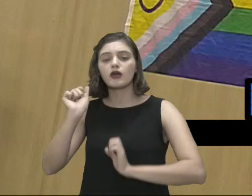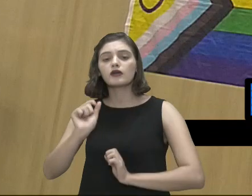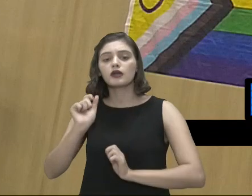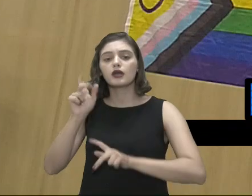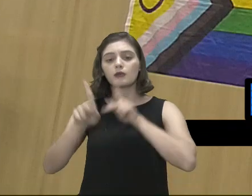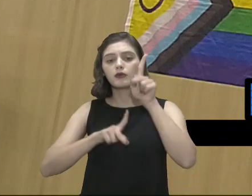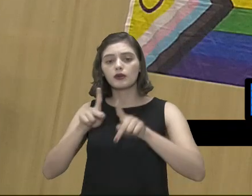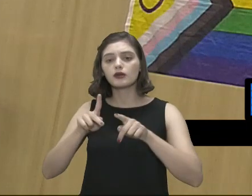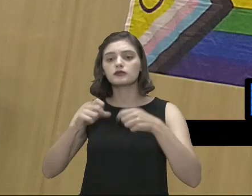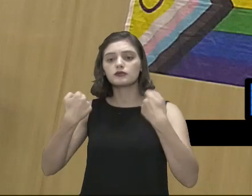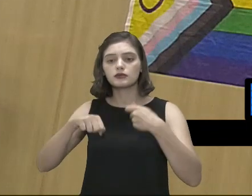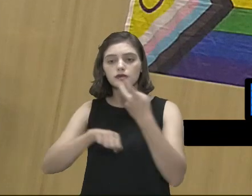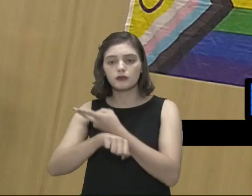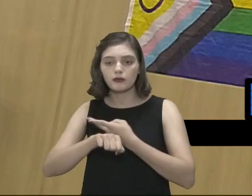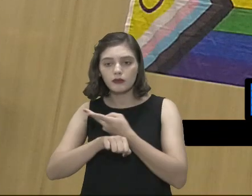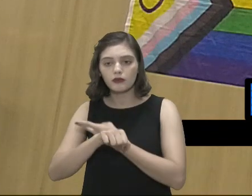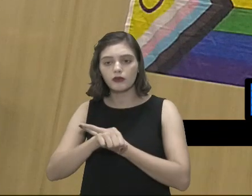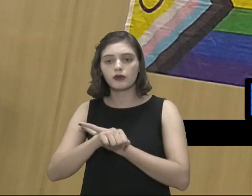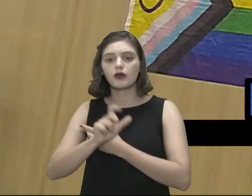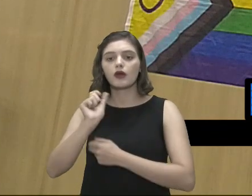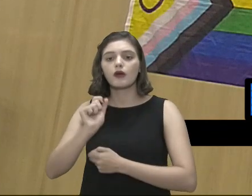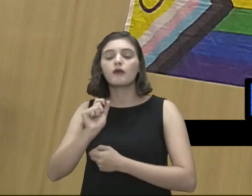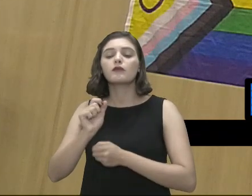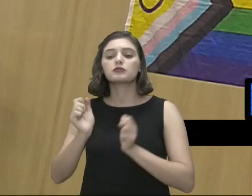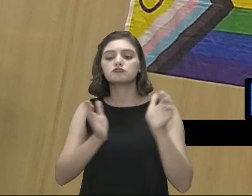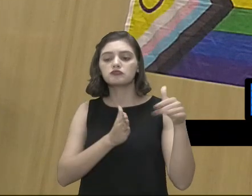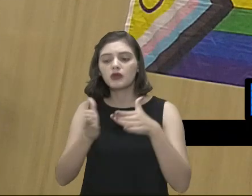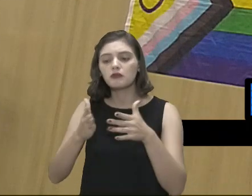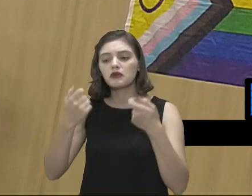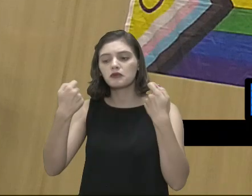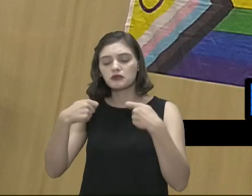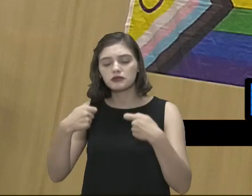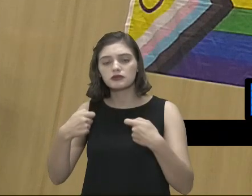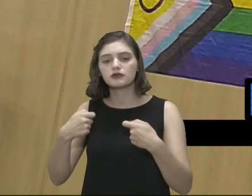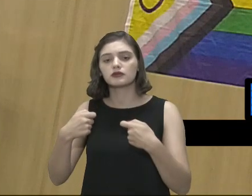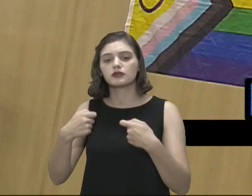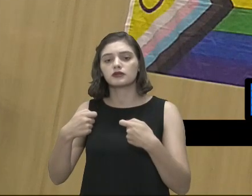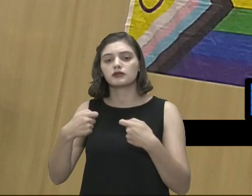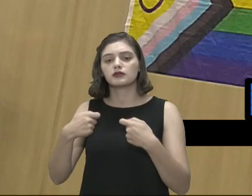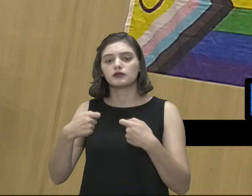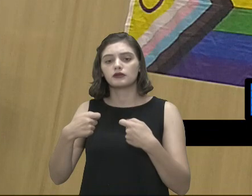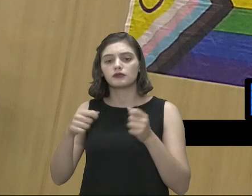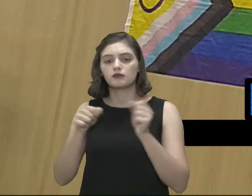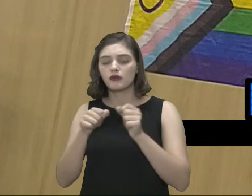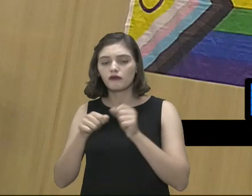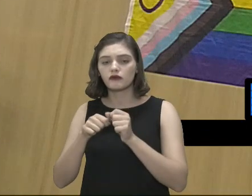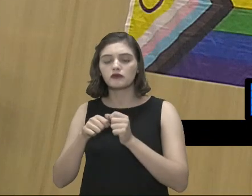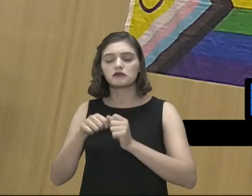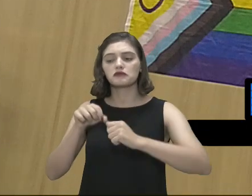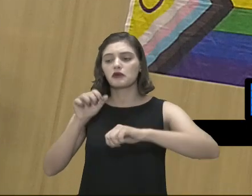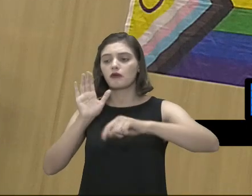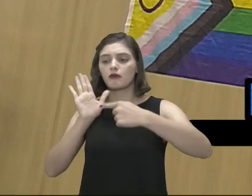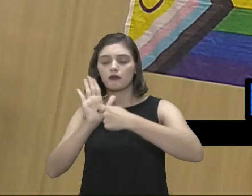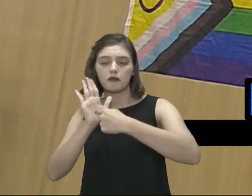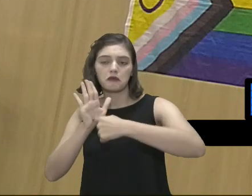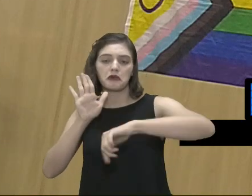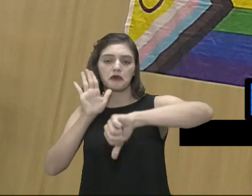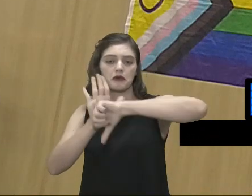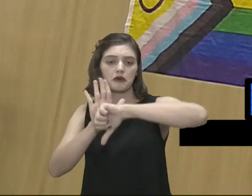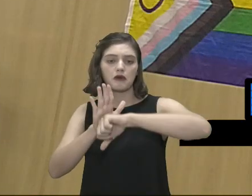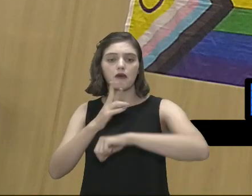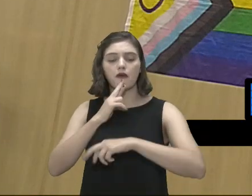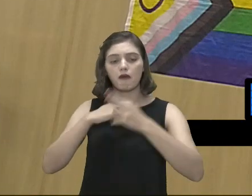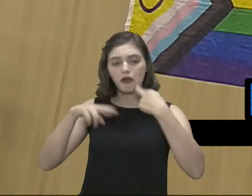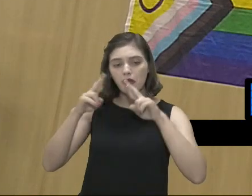população deve procurar imediatamente? Quais caminhos ela deve percorrer para fazer algum tipo de denúncia ou reclamar por seus